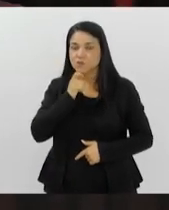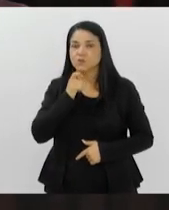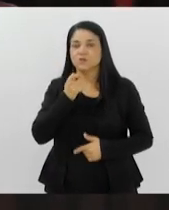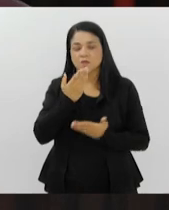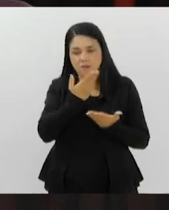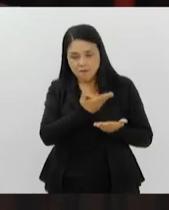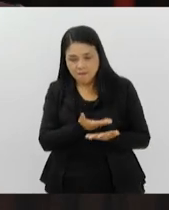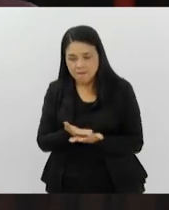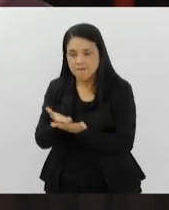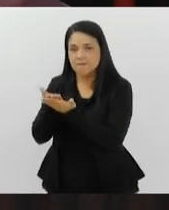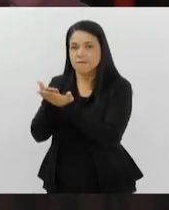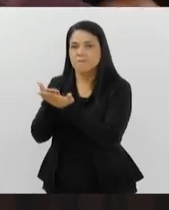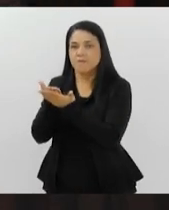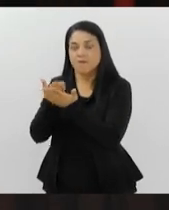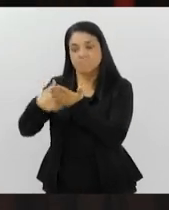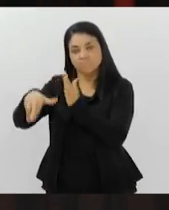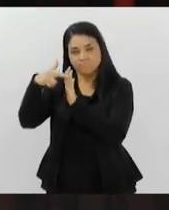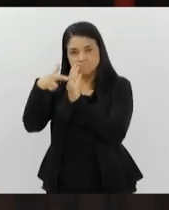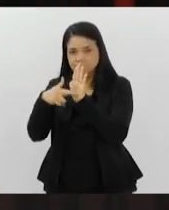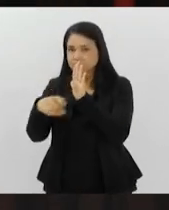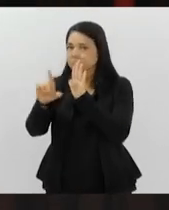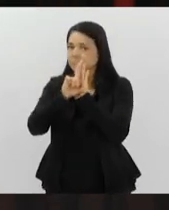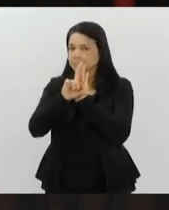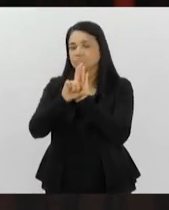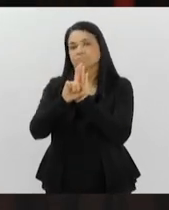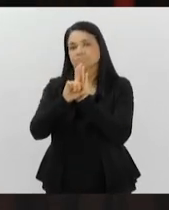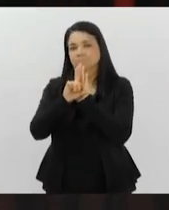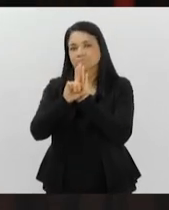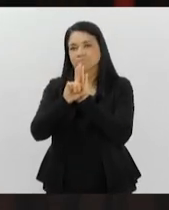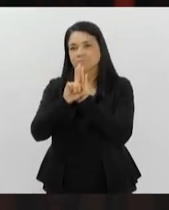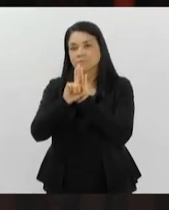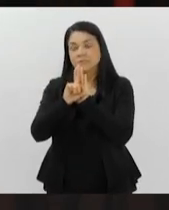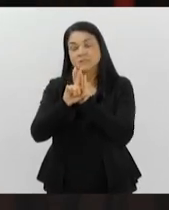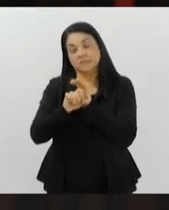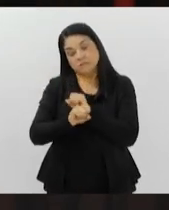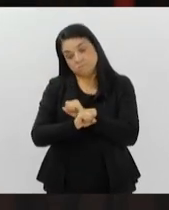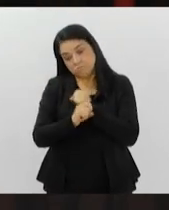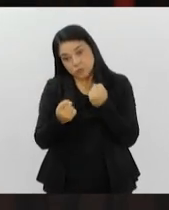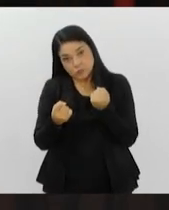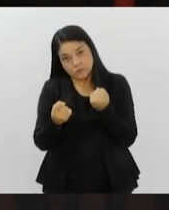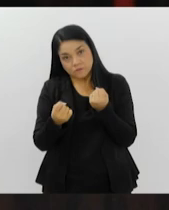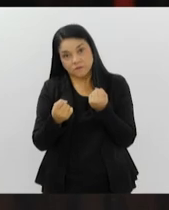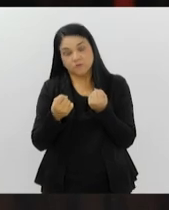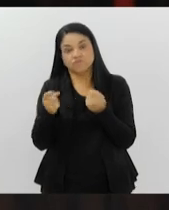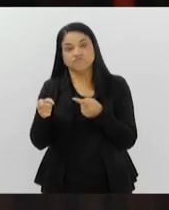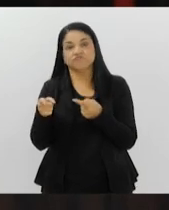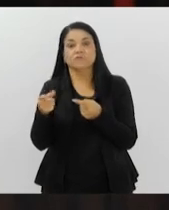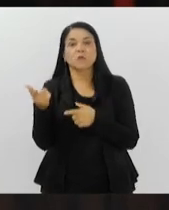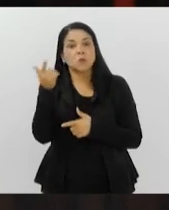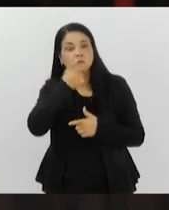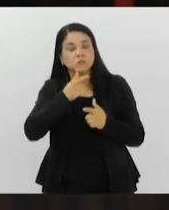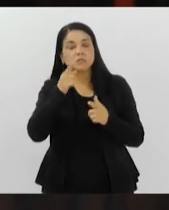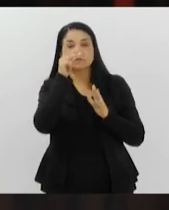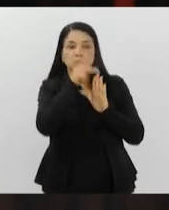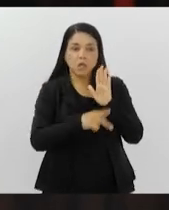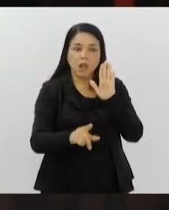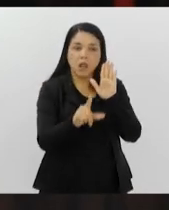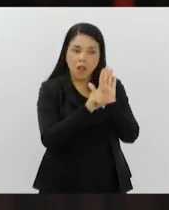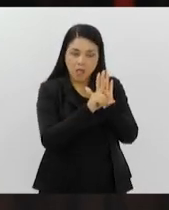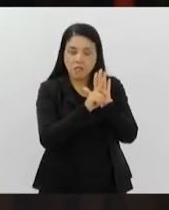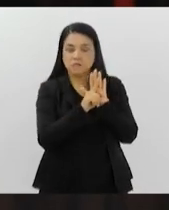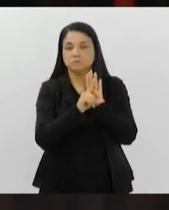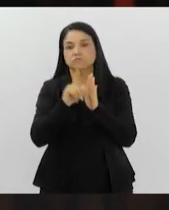encaminhar essa casa a regulamentação da lei, né? Se isso não for possível, só através do novo projeto de lei, na qual solicitei a